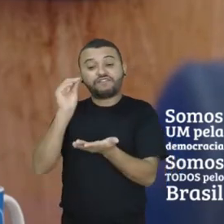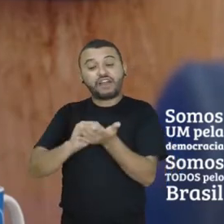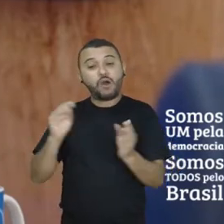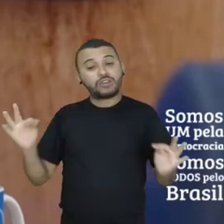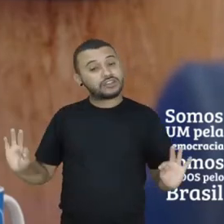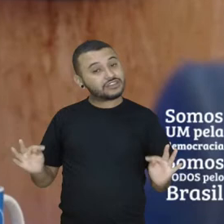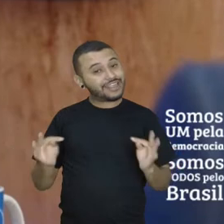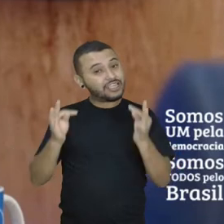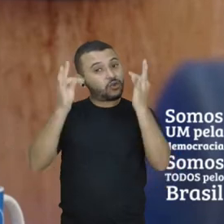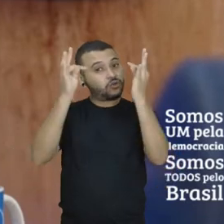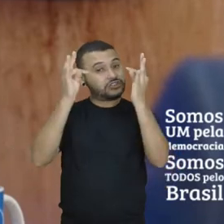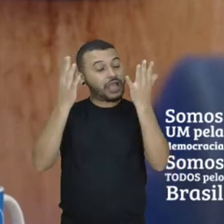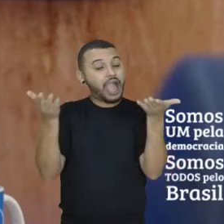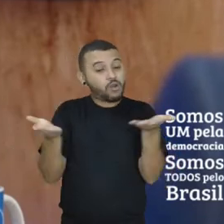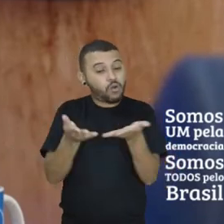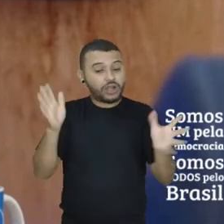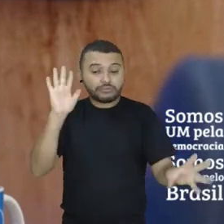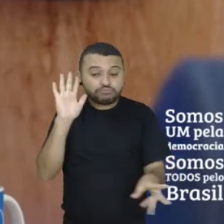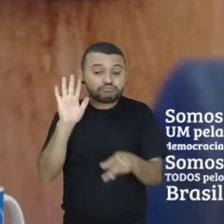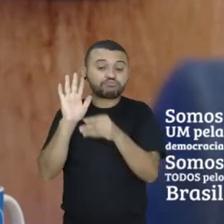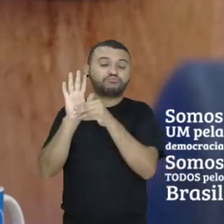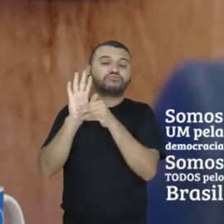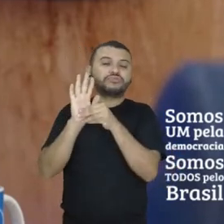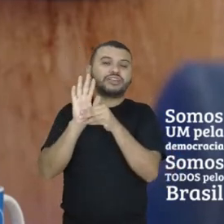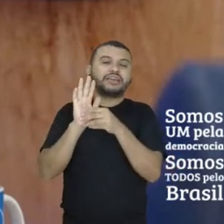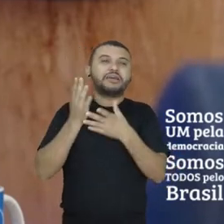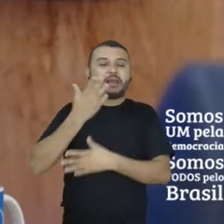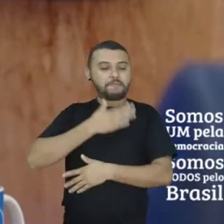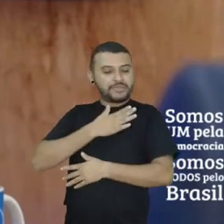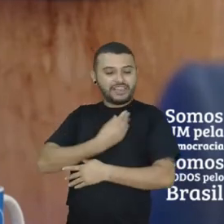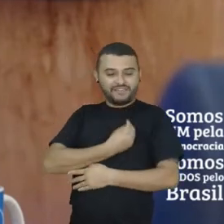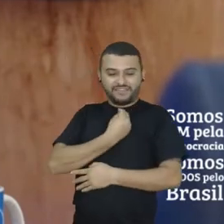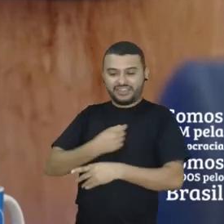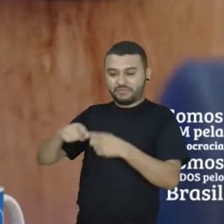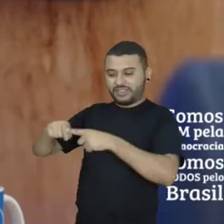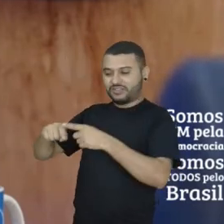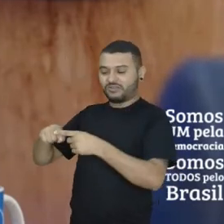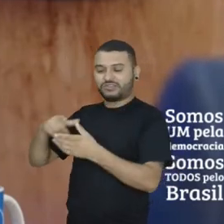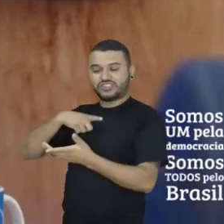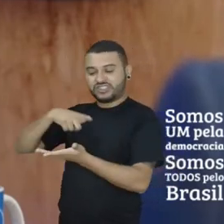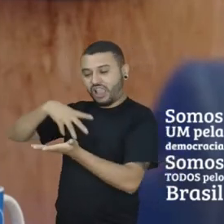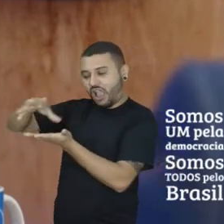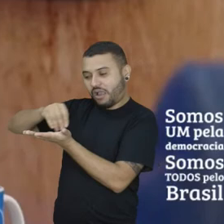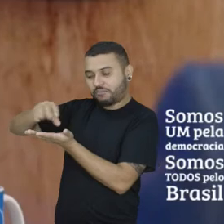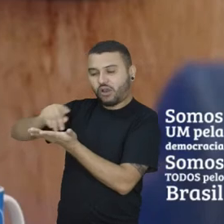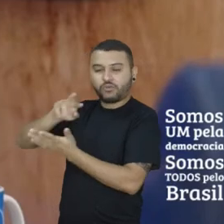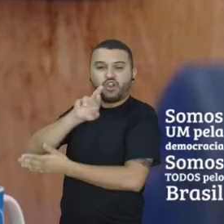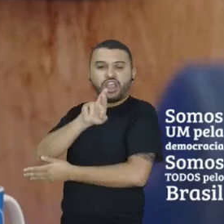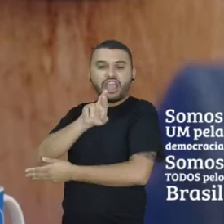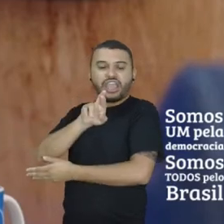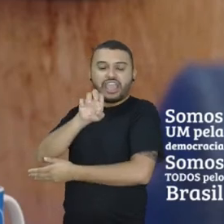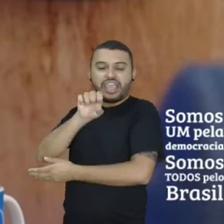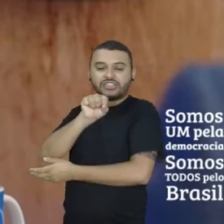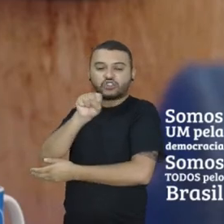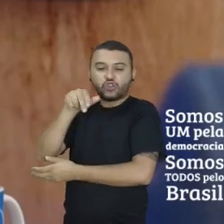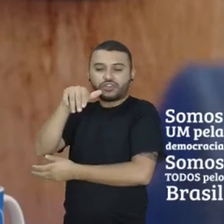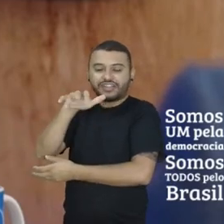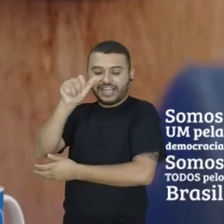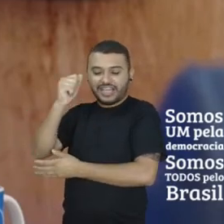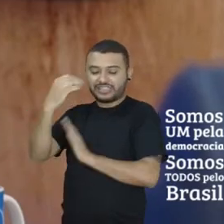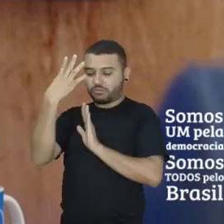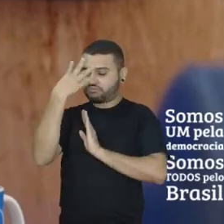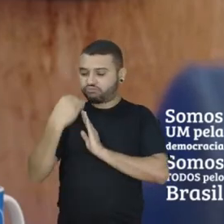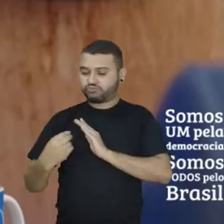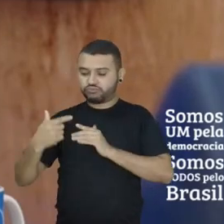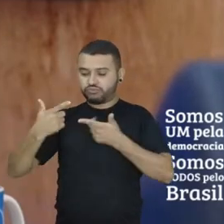tempo de estudante de medicina, não existia tomografia computadorizada, ressonância magnética, PET scan.